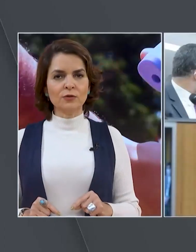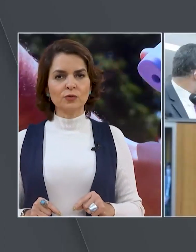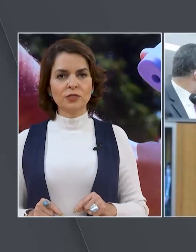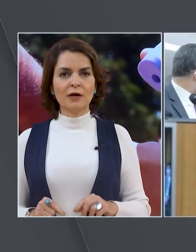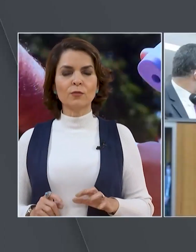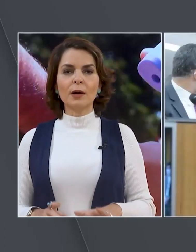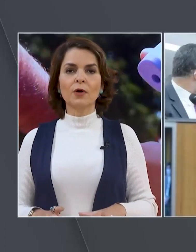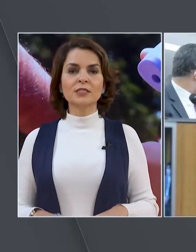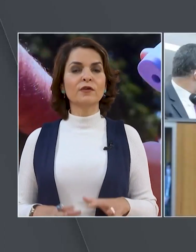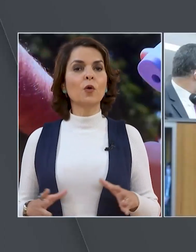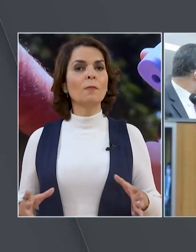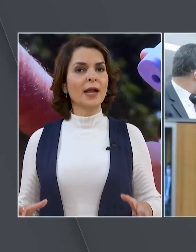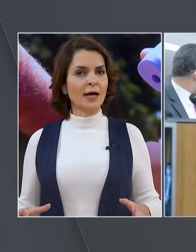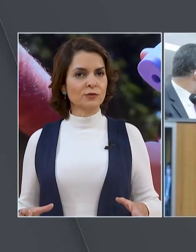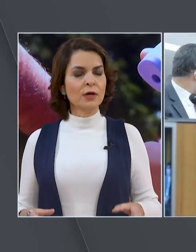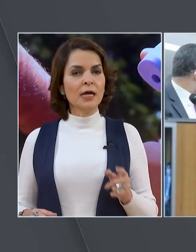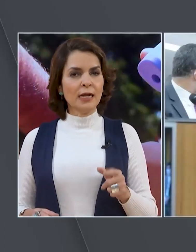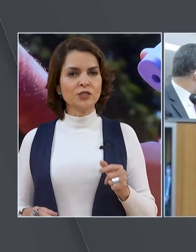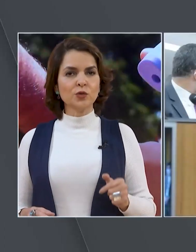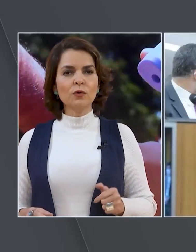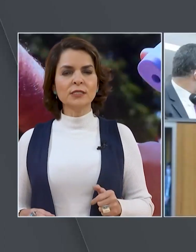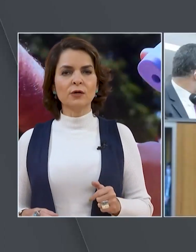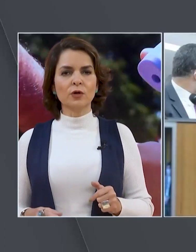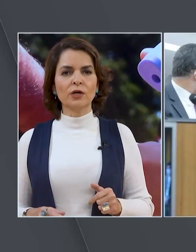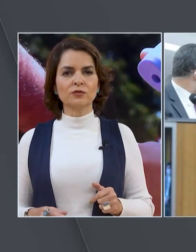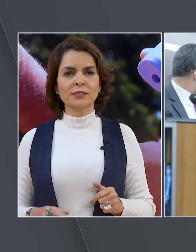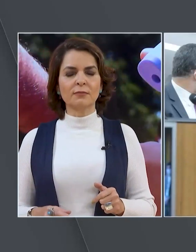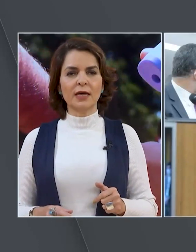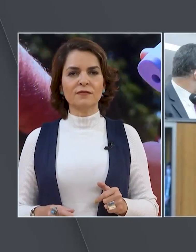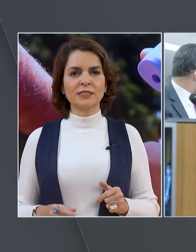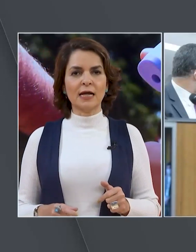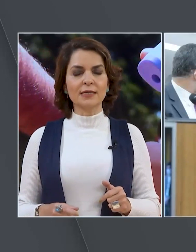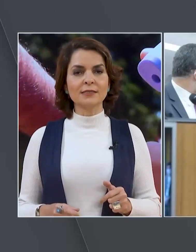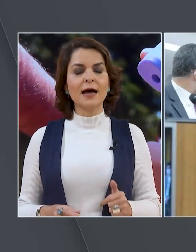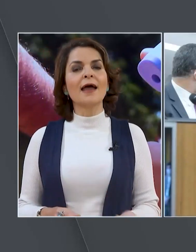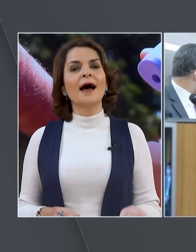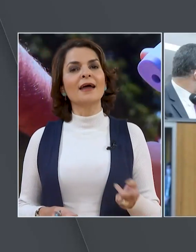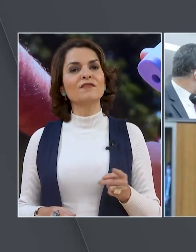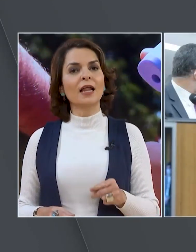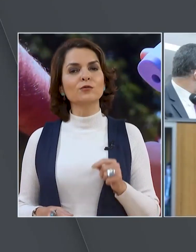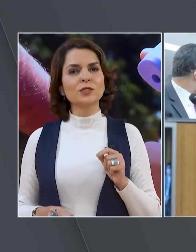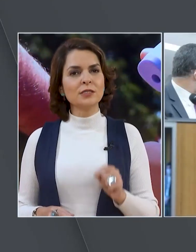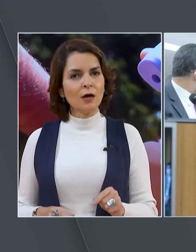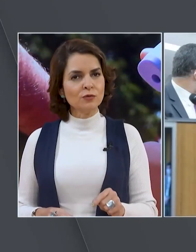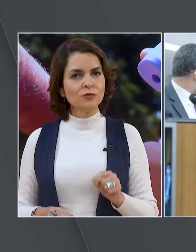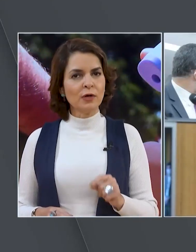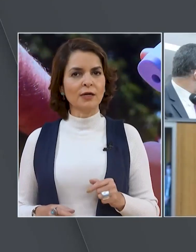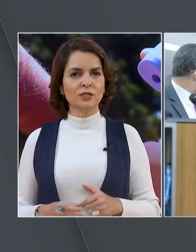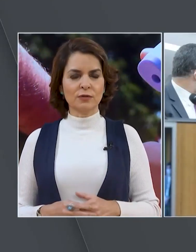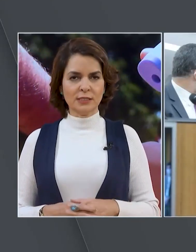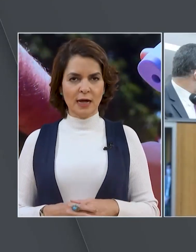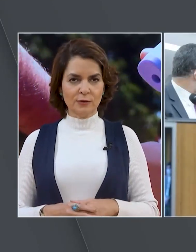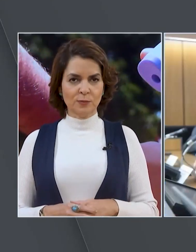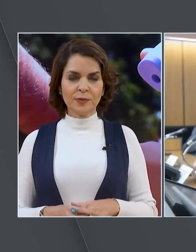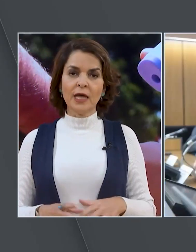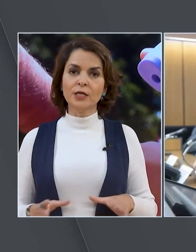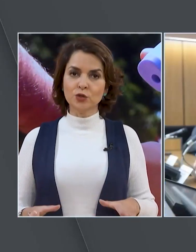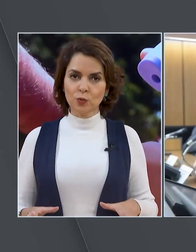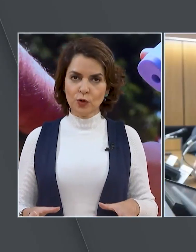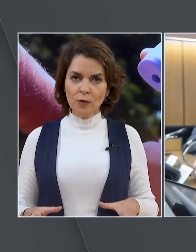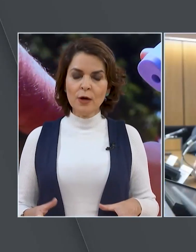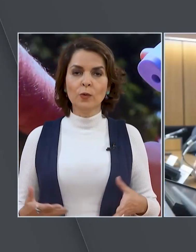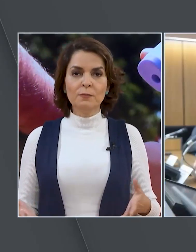passado, Gustavo Barbosa foi cobrado, nas duas reuniões do Assembleia Fiscaliza, a revelar o saldo do Caixa do Estado.